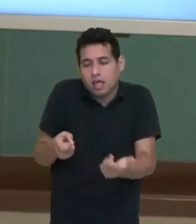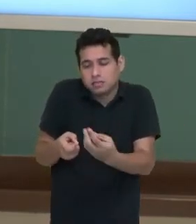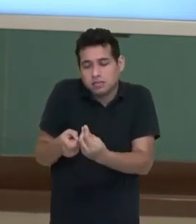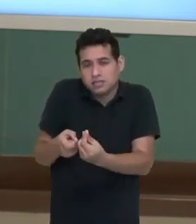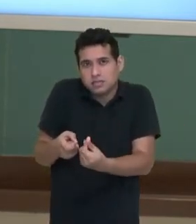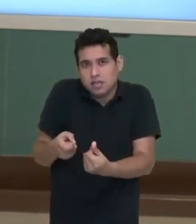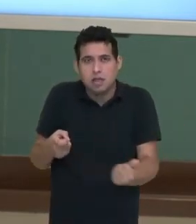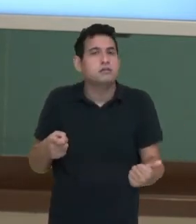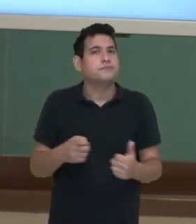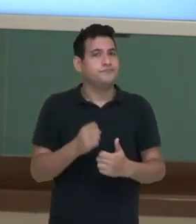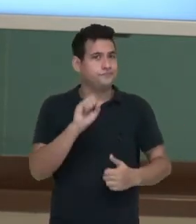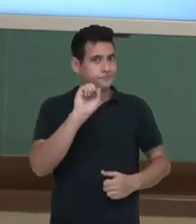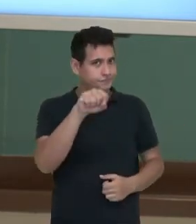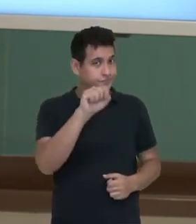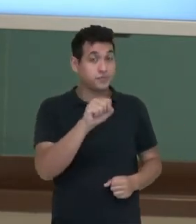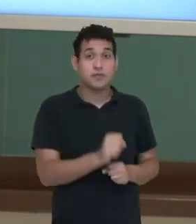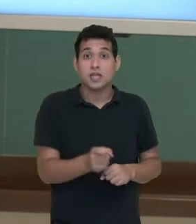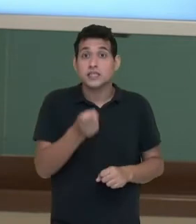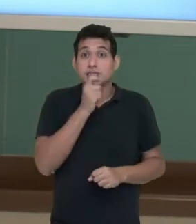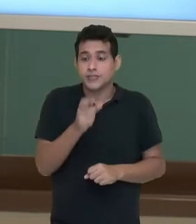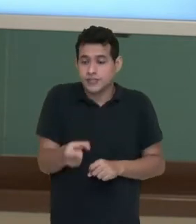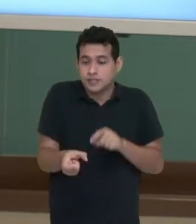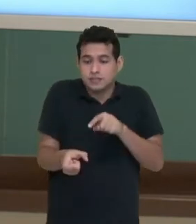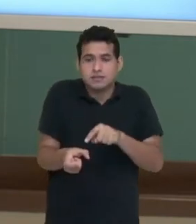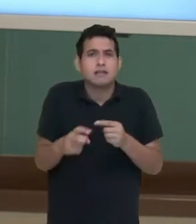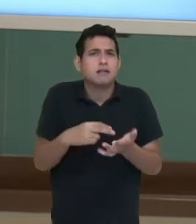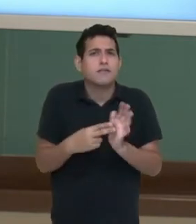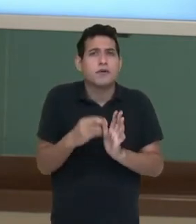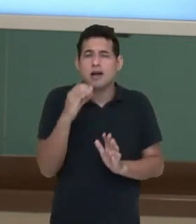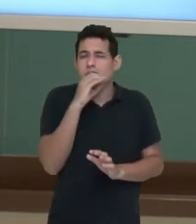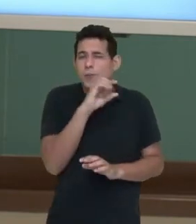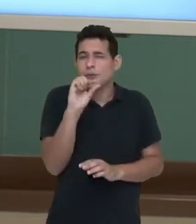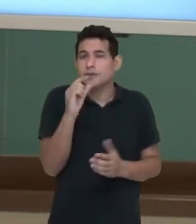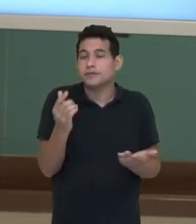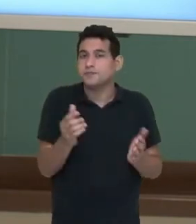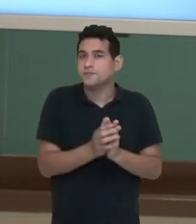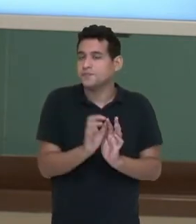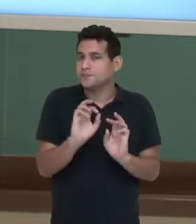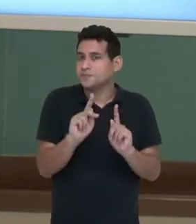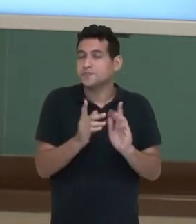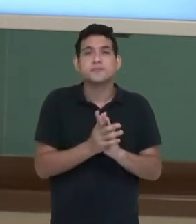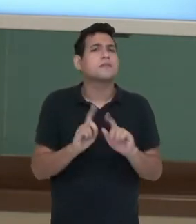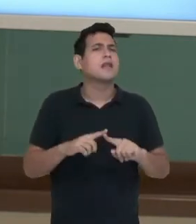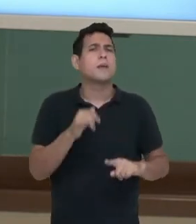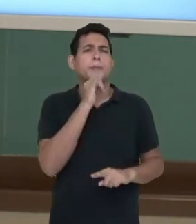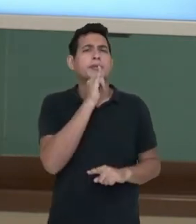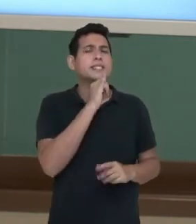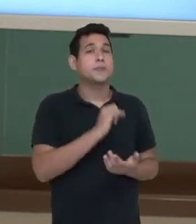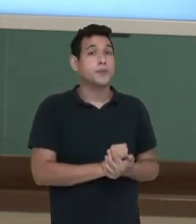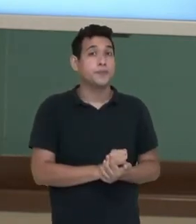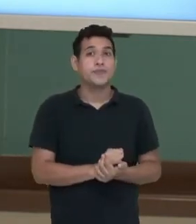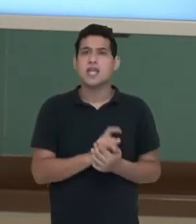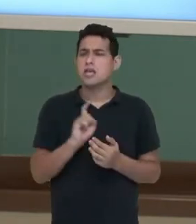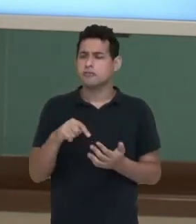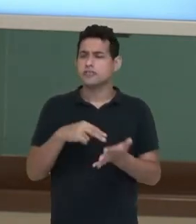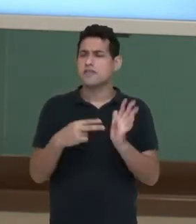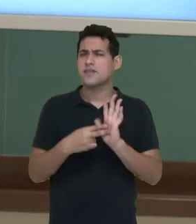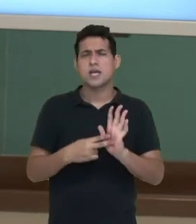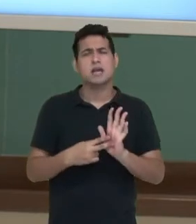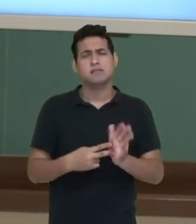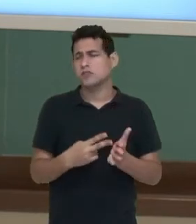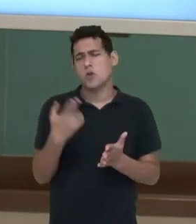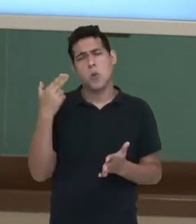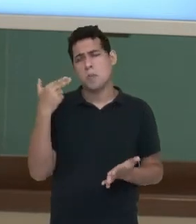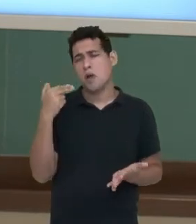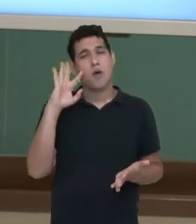este corpo, ou seja, o cubo de gelo, que está com a temperatura menor, ok? E isso é muito natural,